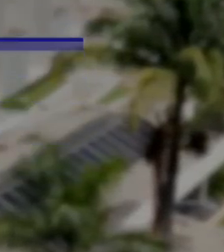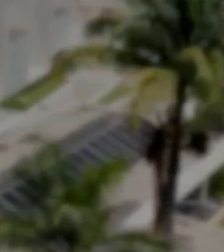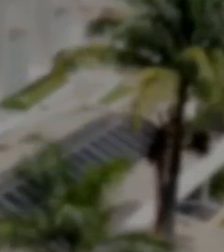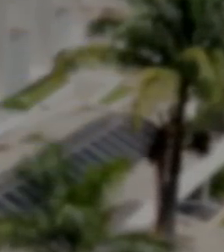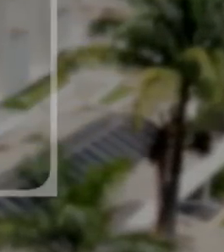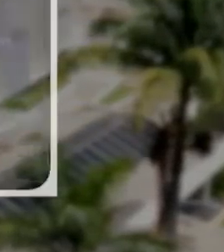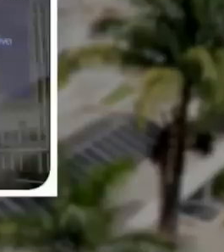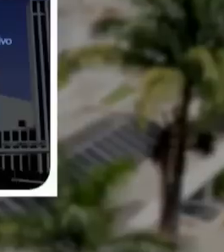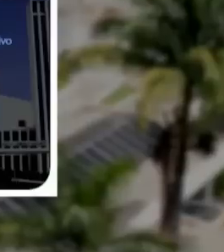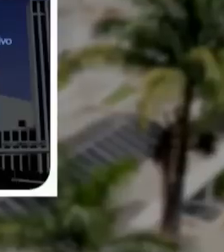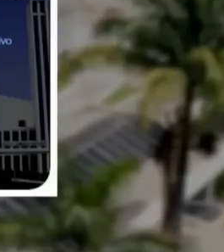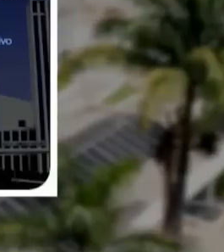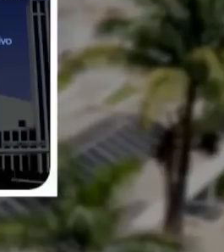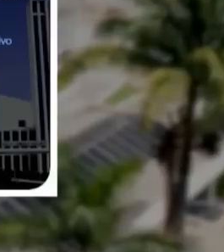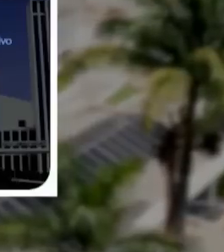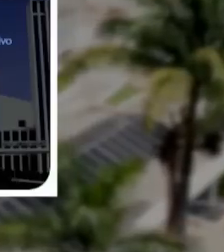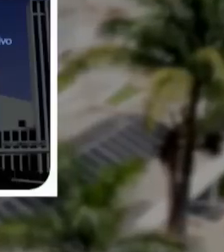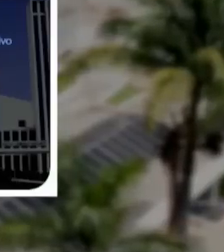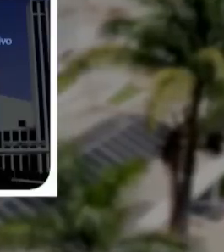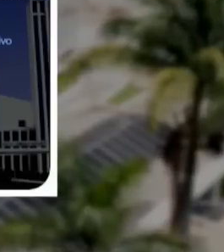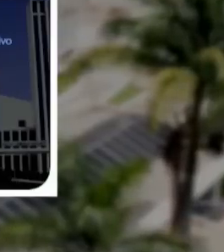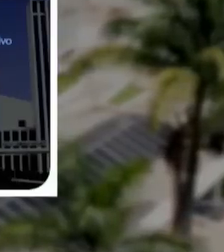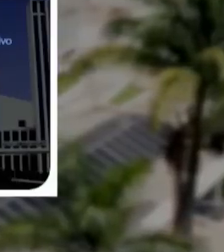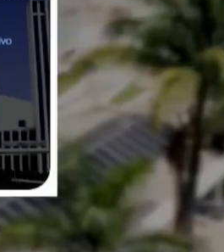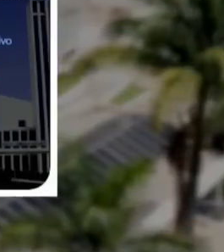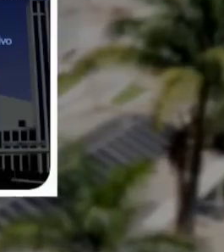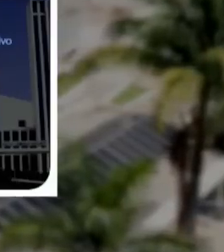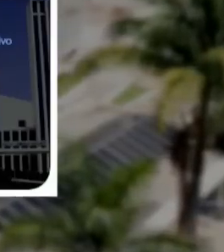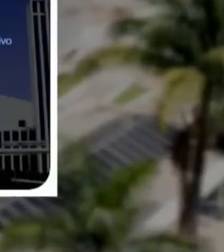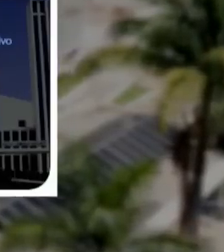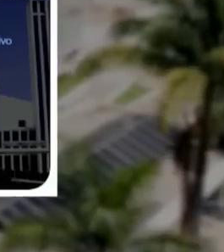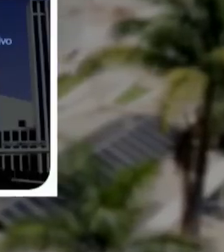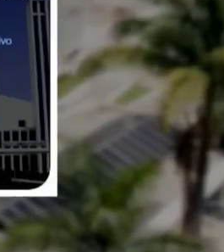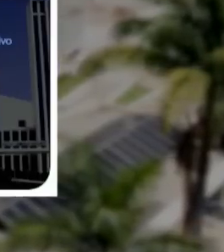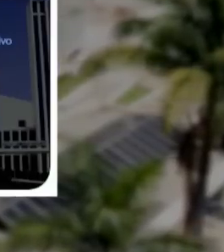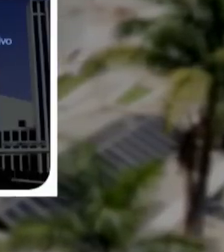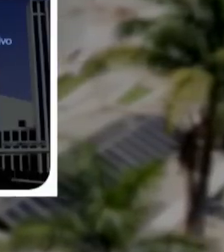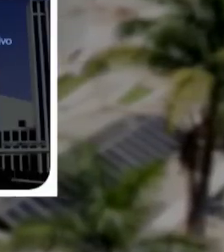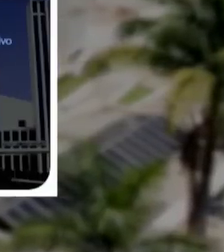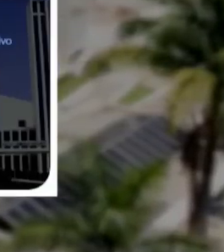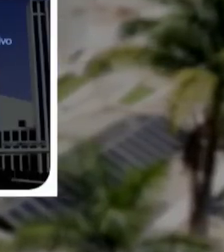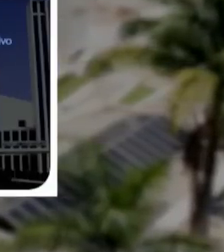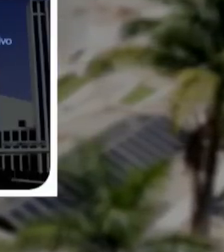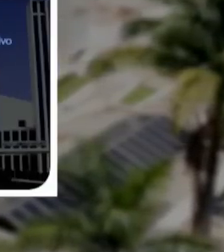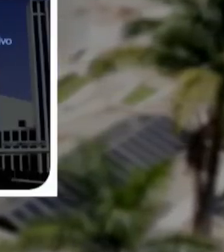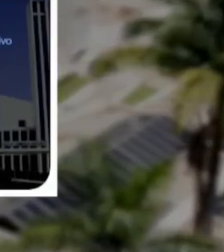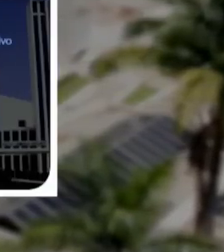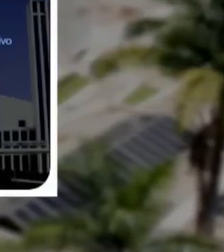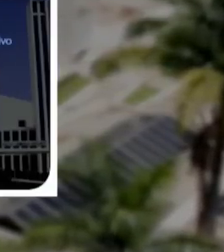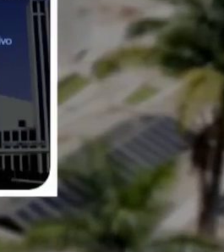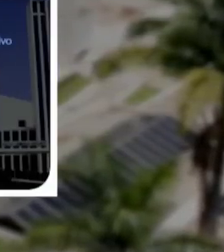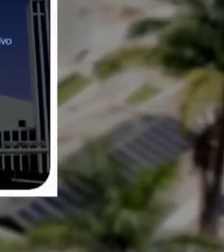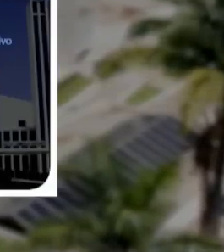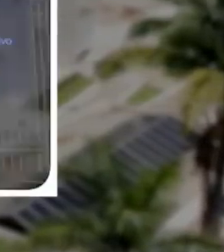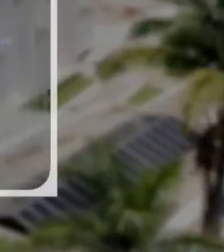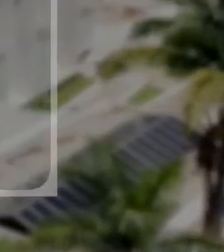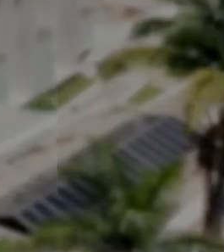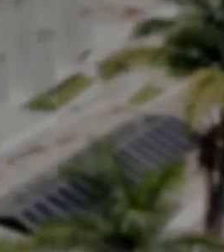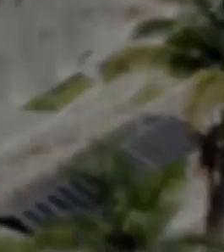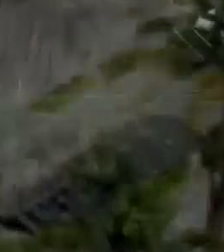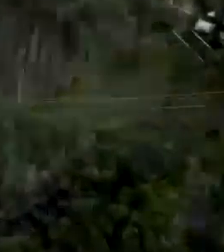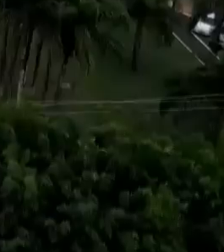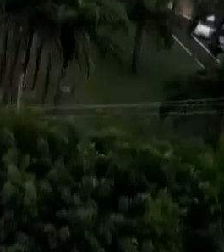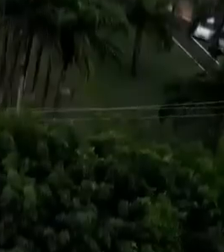www.imbb.org.br. O aplicativo gratuito da Igreja IMB pode ser instalado pela Apple Store ou Google Play em seu